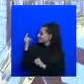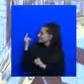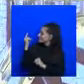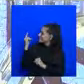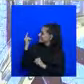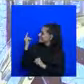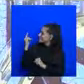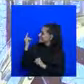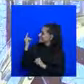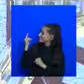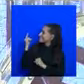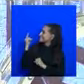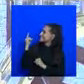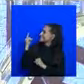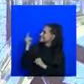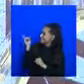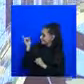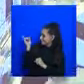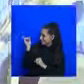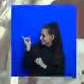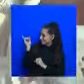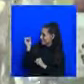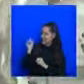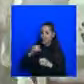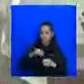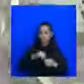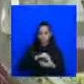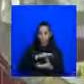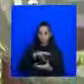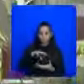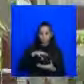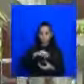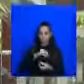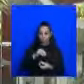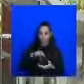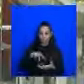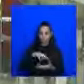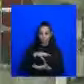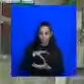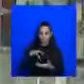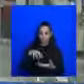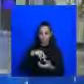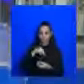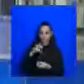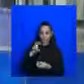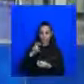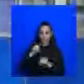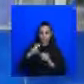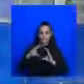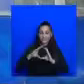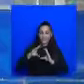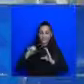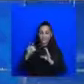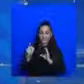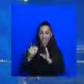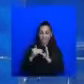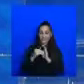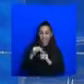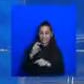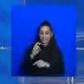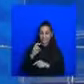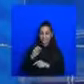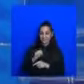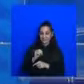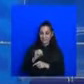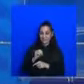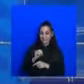posicionadas. Valendo! Globo recarregado, embaralhando 50 bolas numeradas de 0 a